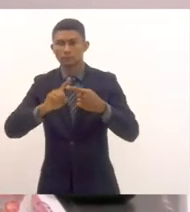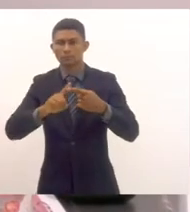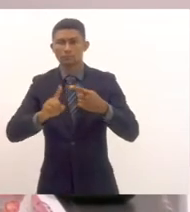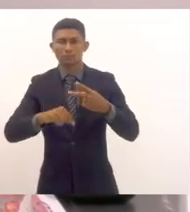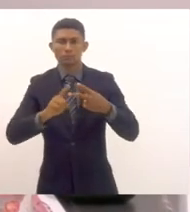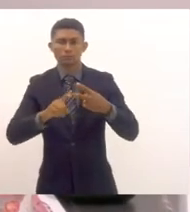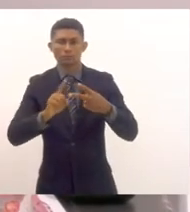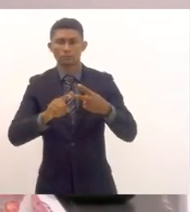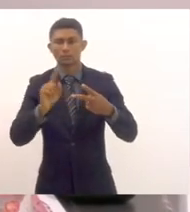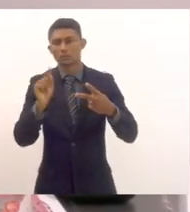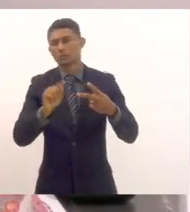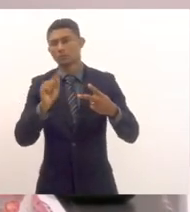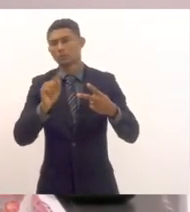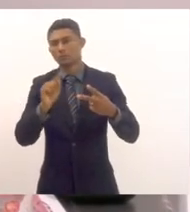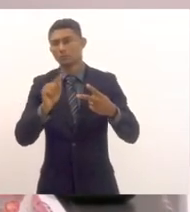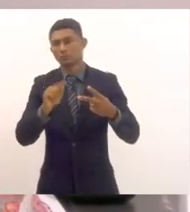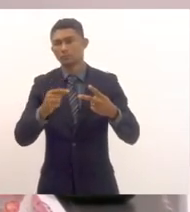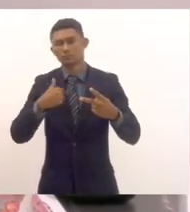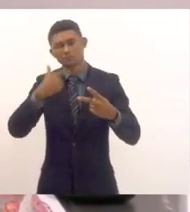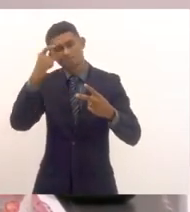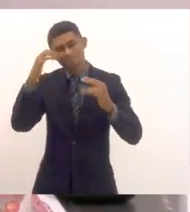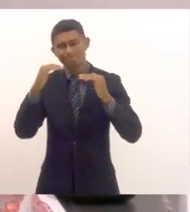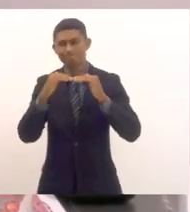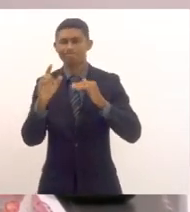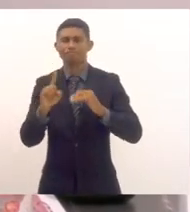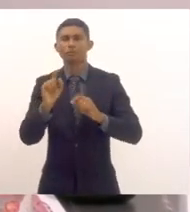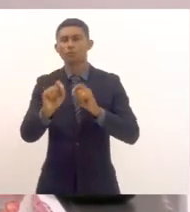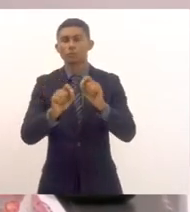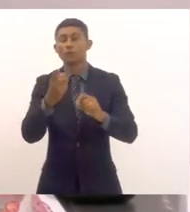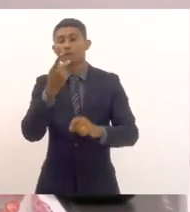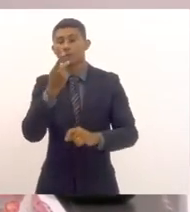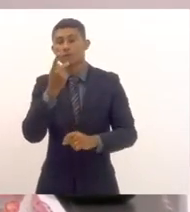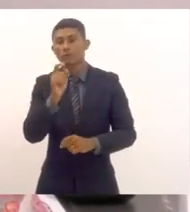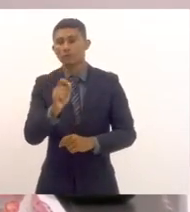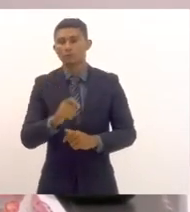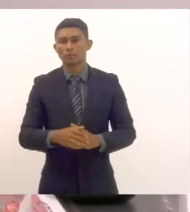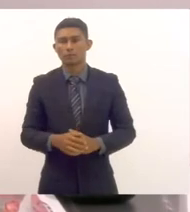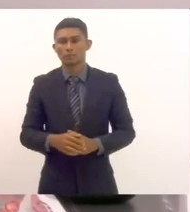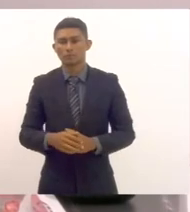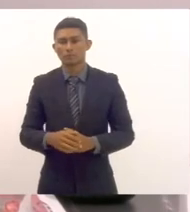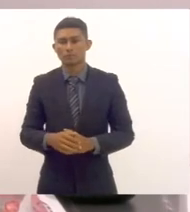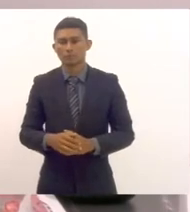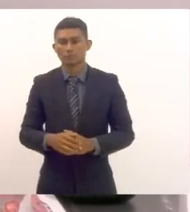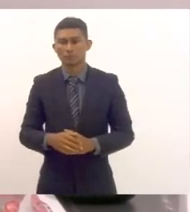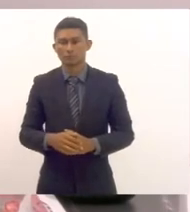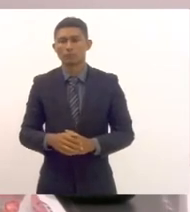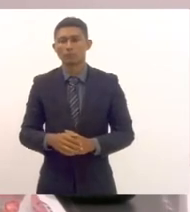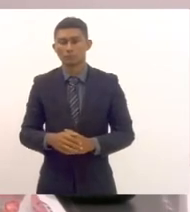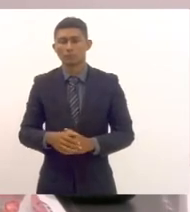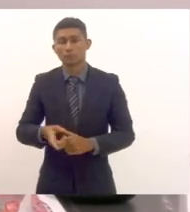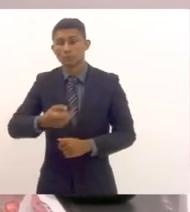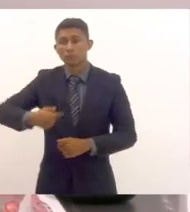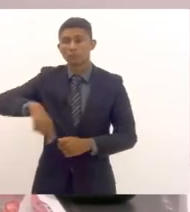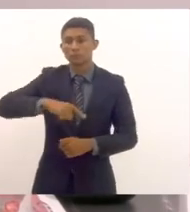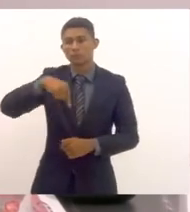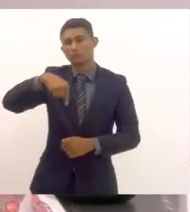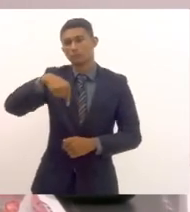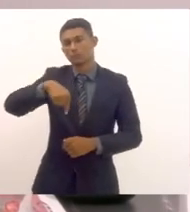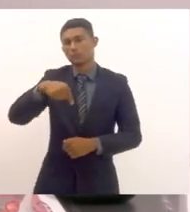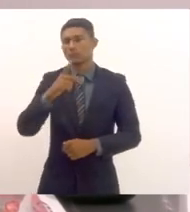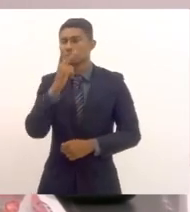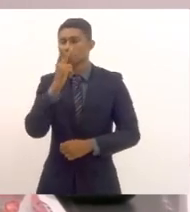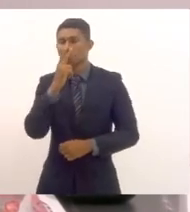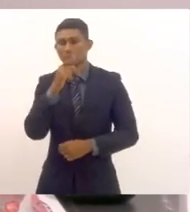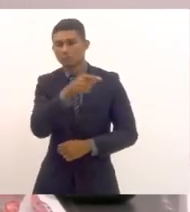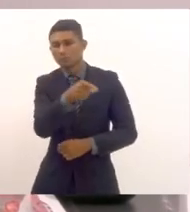eu tenho essa é uma discordância quando você afirma pela o que o que está Estamos tratando aqui não